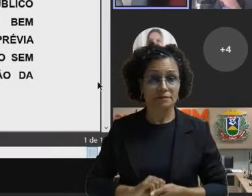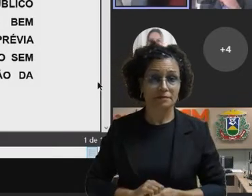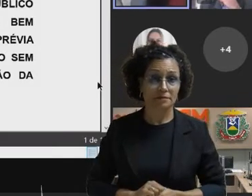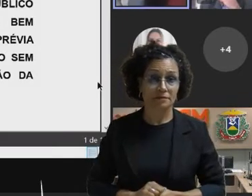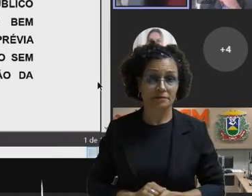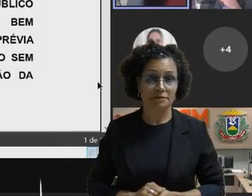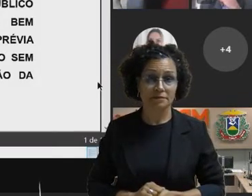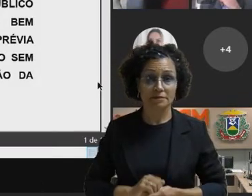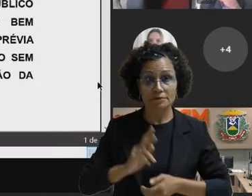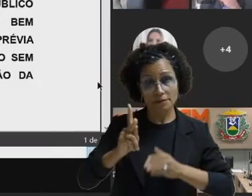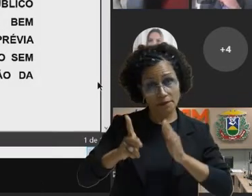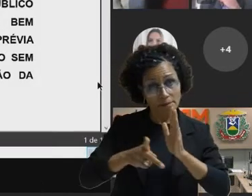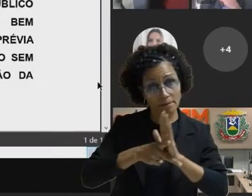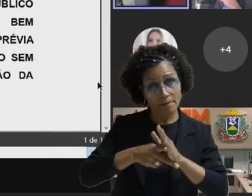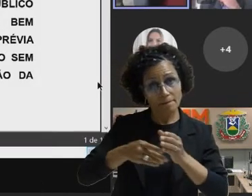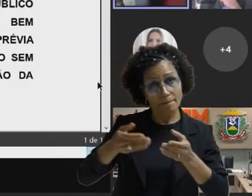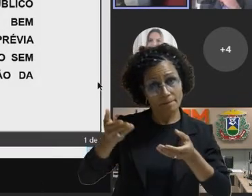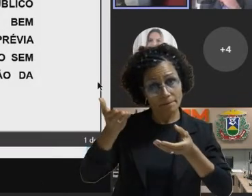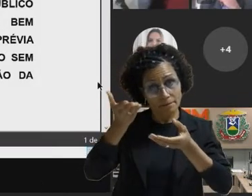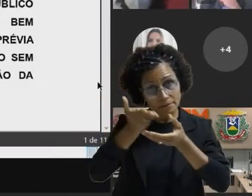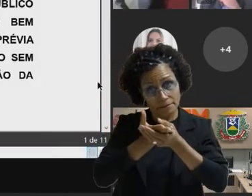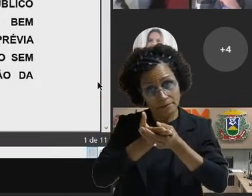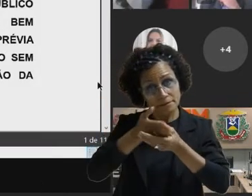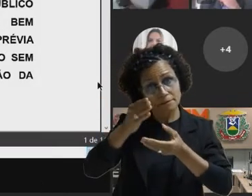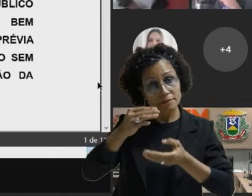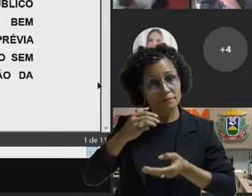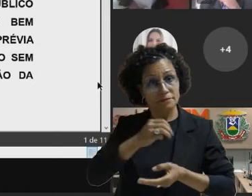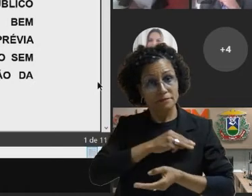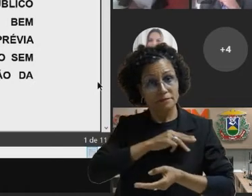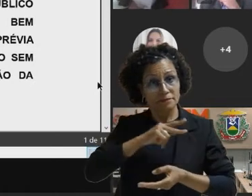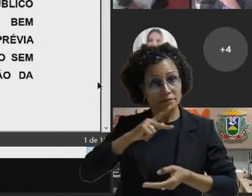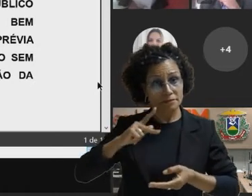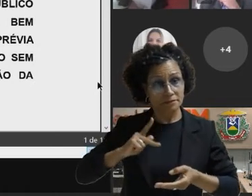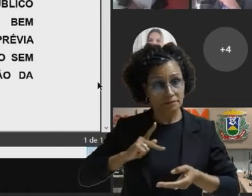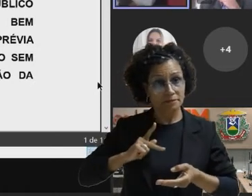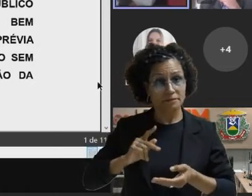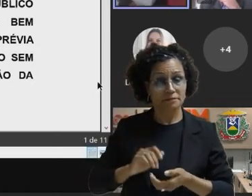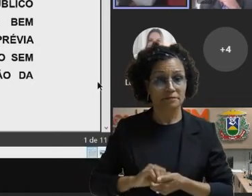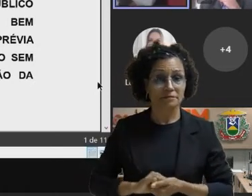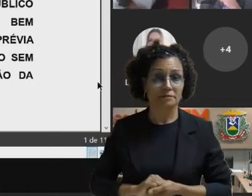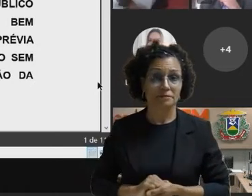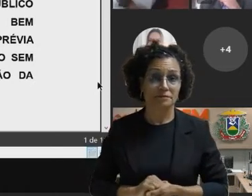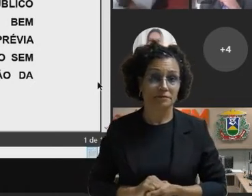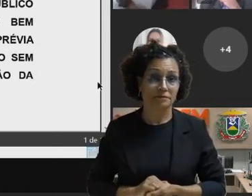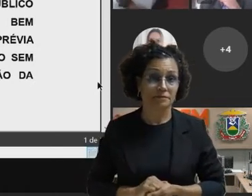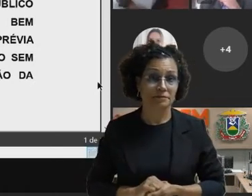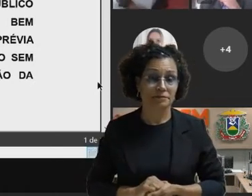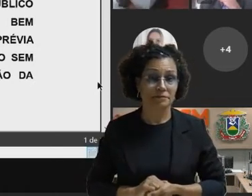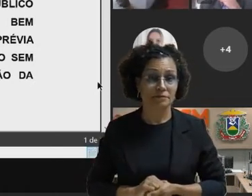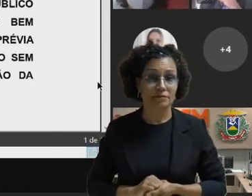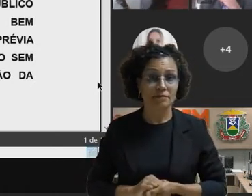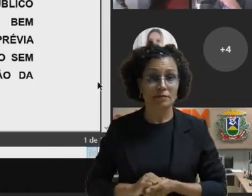na própria ação que o Ministério Público requerer, né? Colocando essa lei